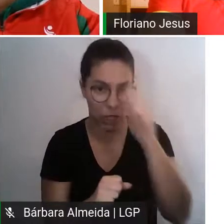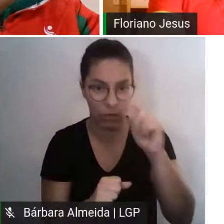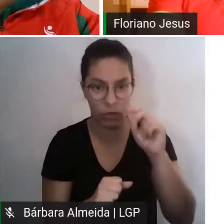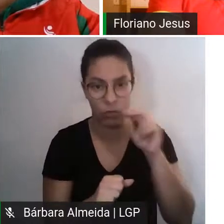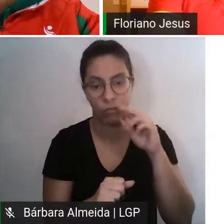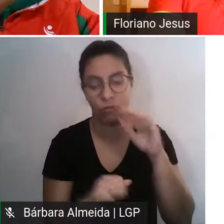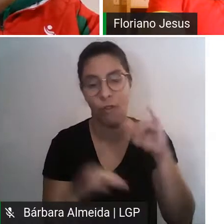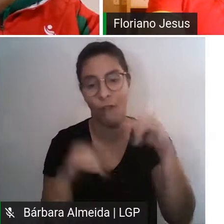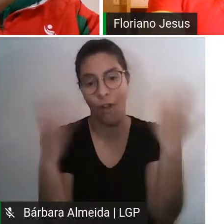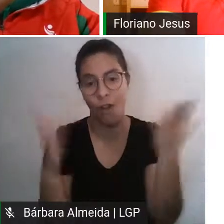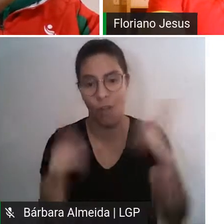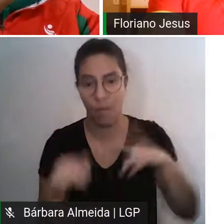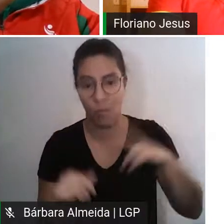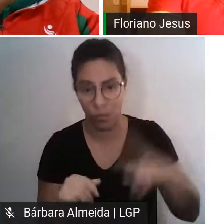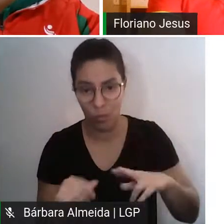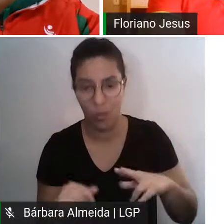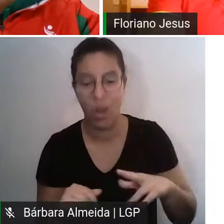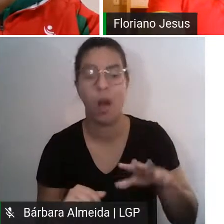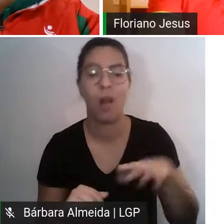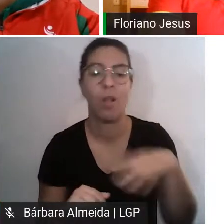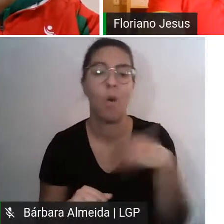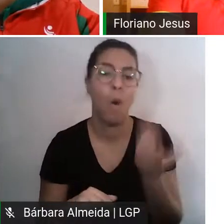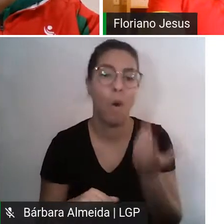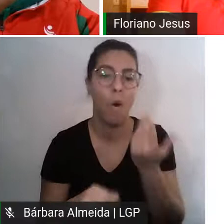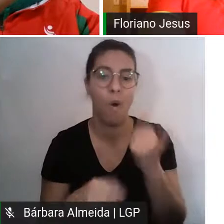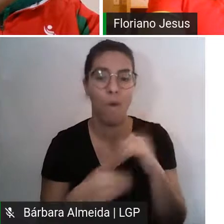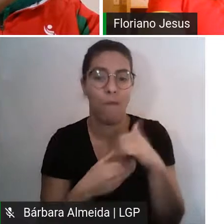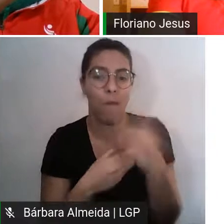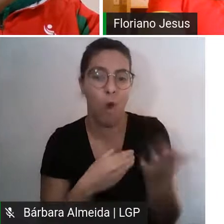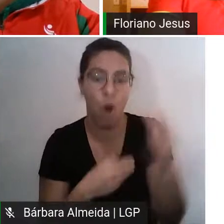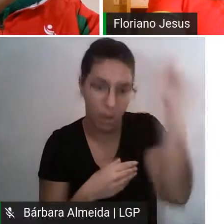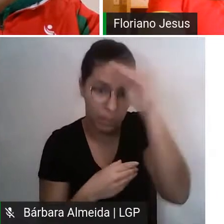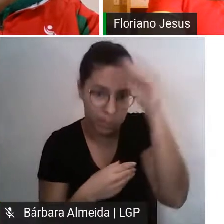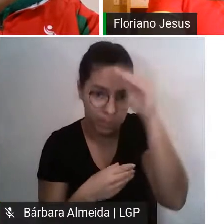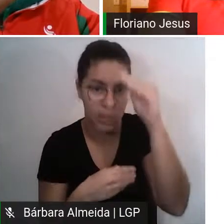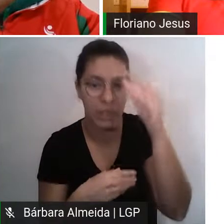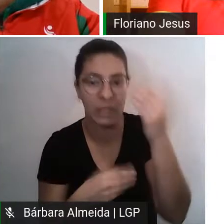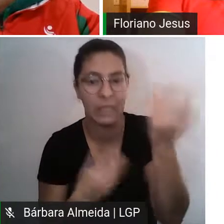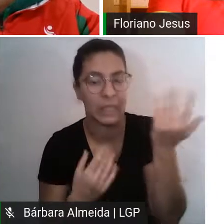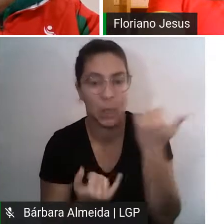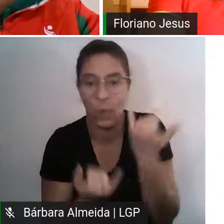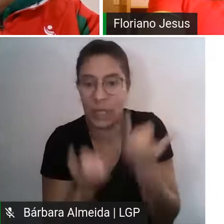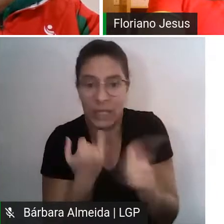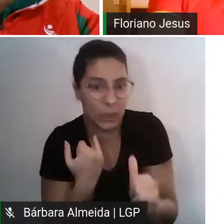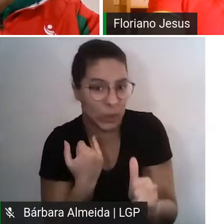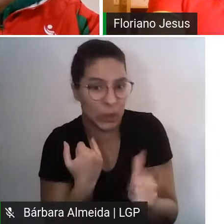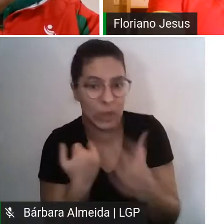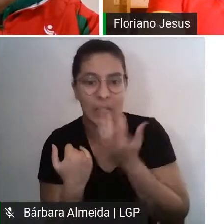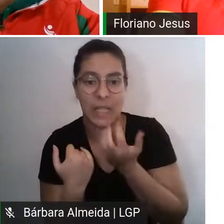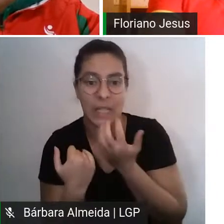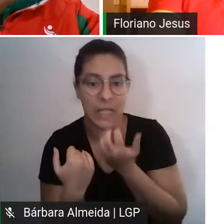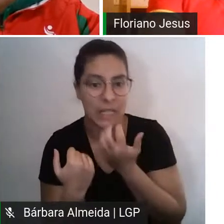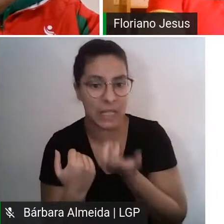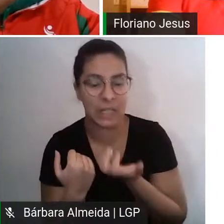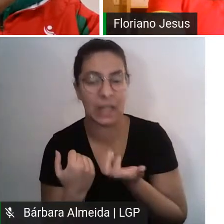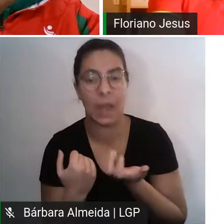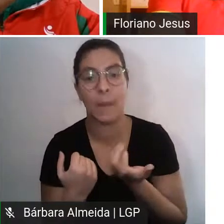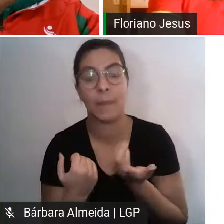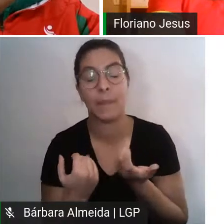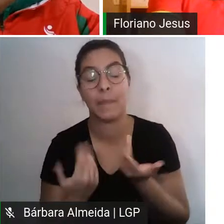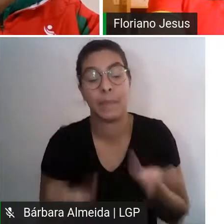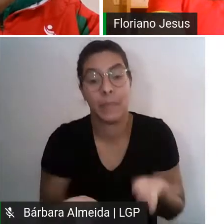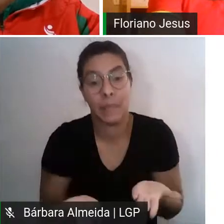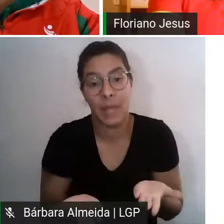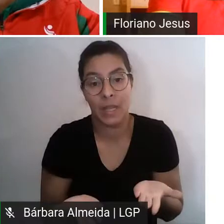de Montemor, está a ser um bocado complicado e é um risco, porque é mesmo assim. Mas pronto,